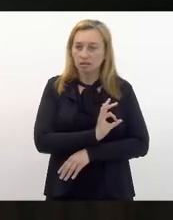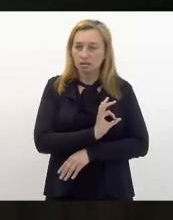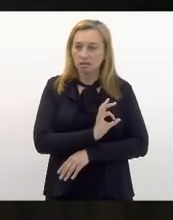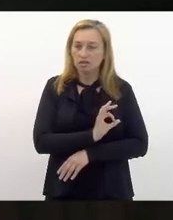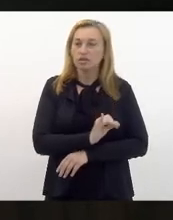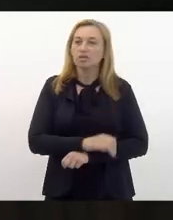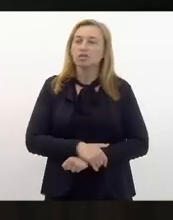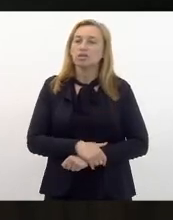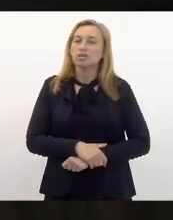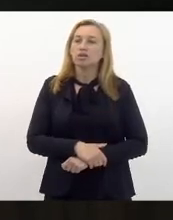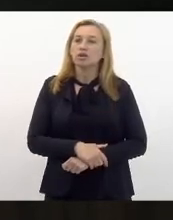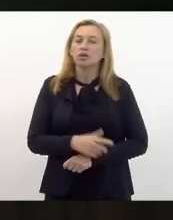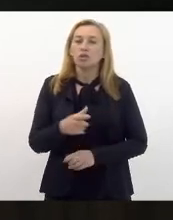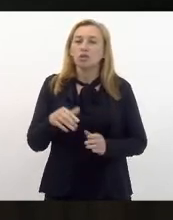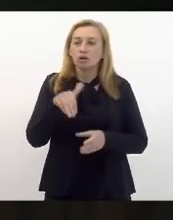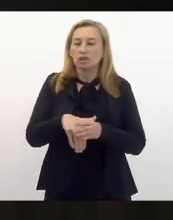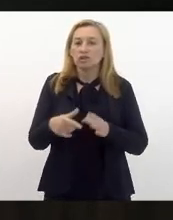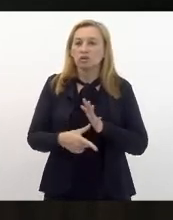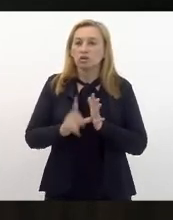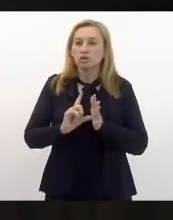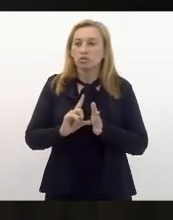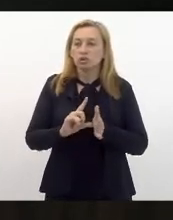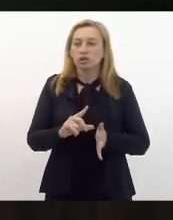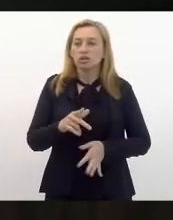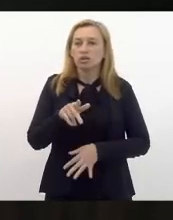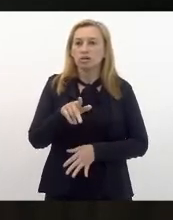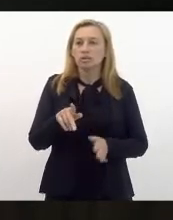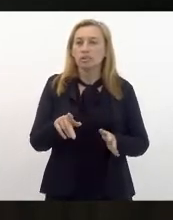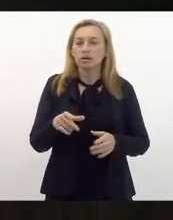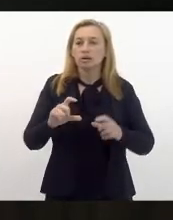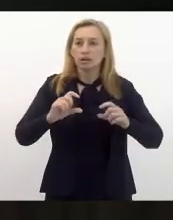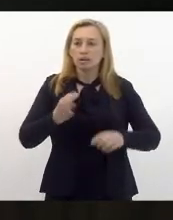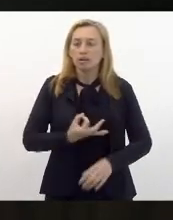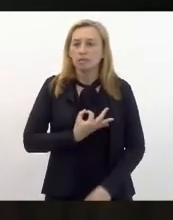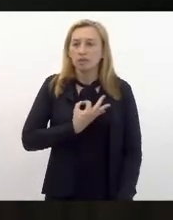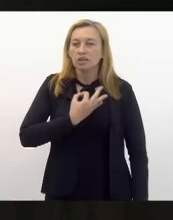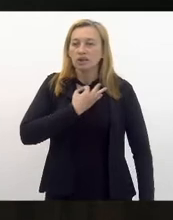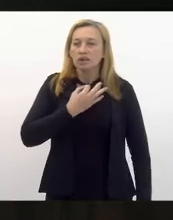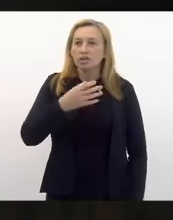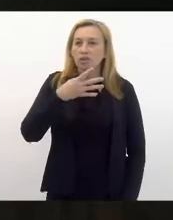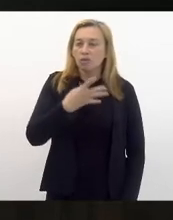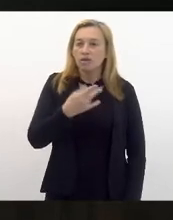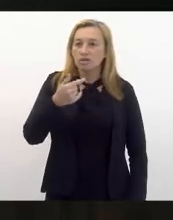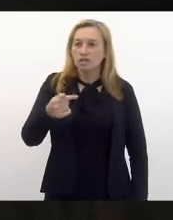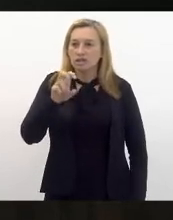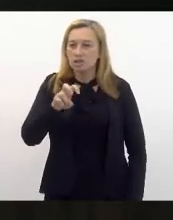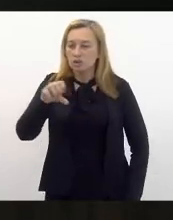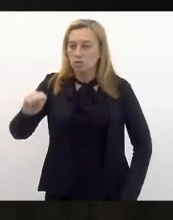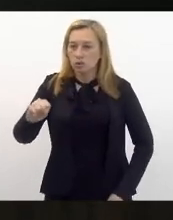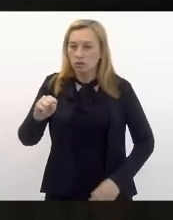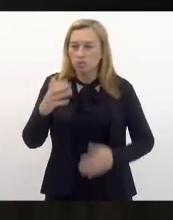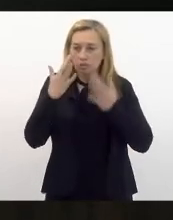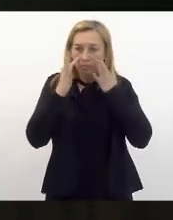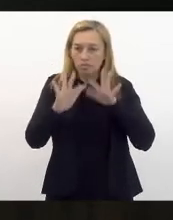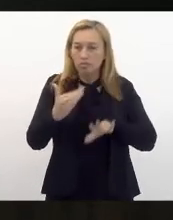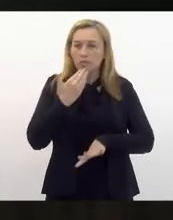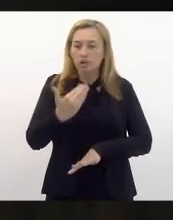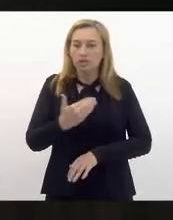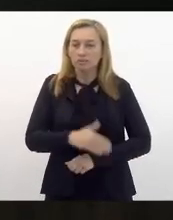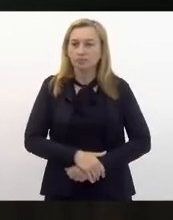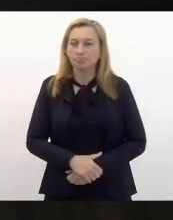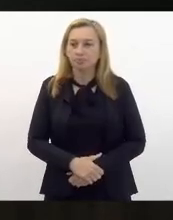da deputada Martha Rocha é o PL a medalha do 4758 de atenção aí